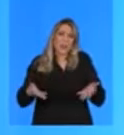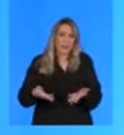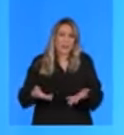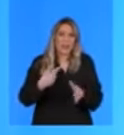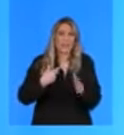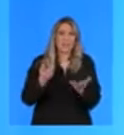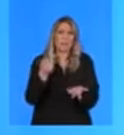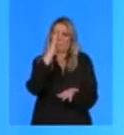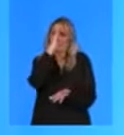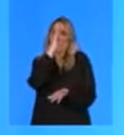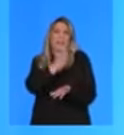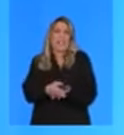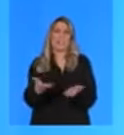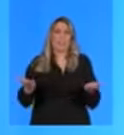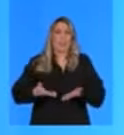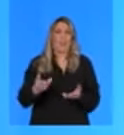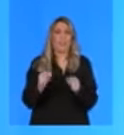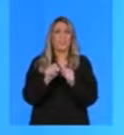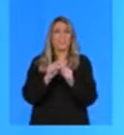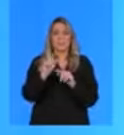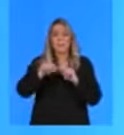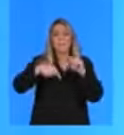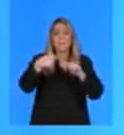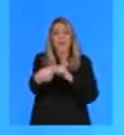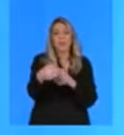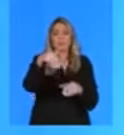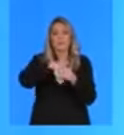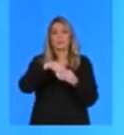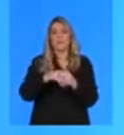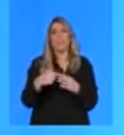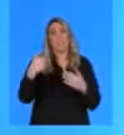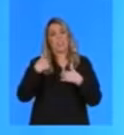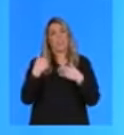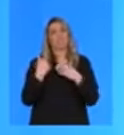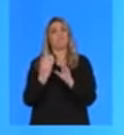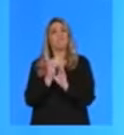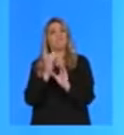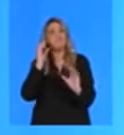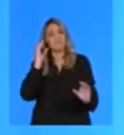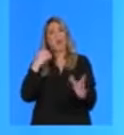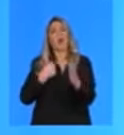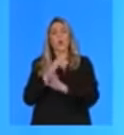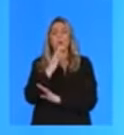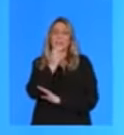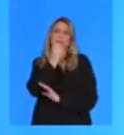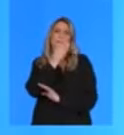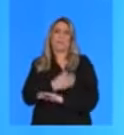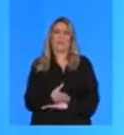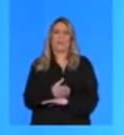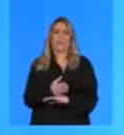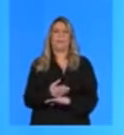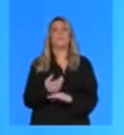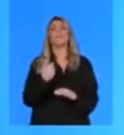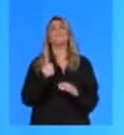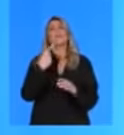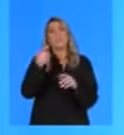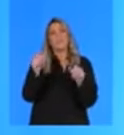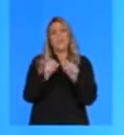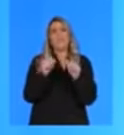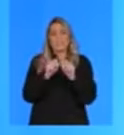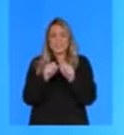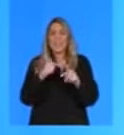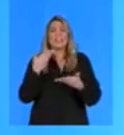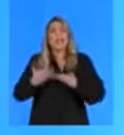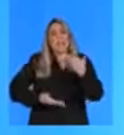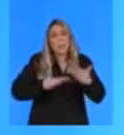prioridade fazer no próximo período sou engenheiro conheço bem isso e vou encanar todo o esgoto no meu